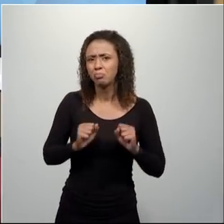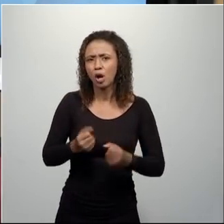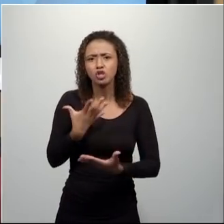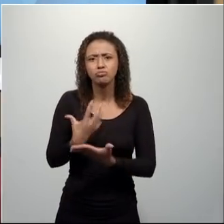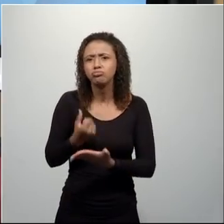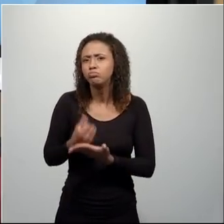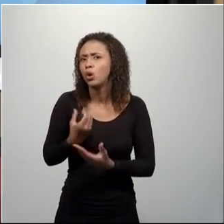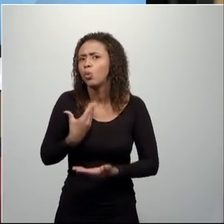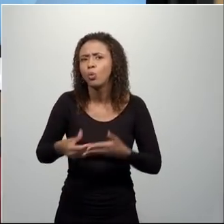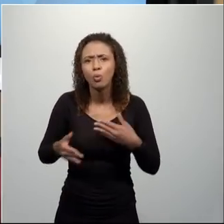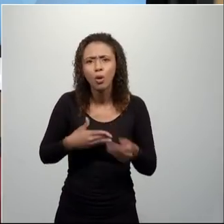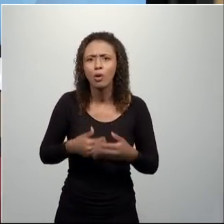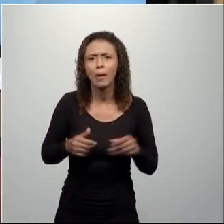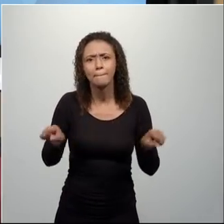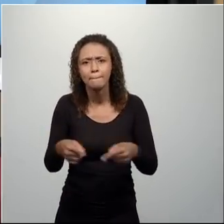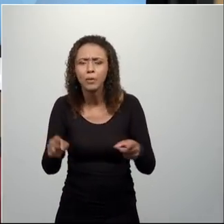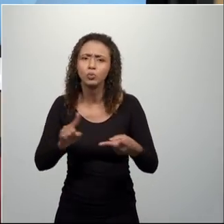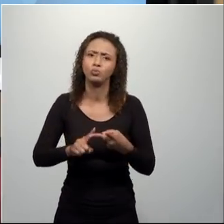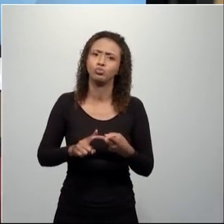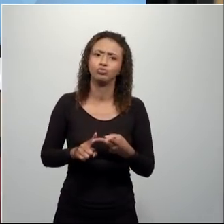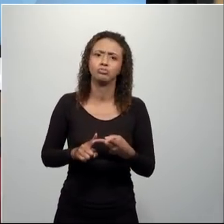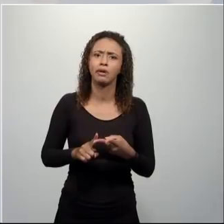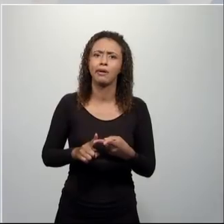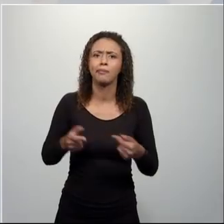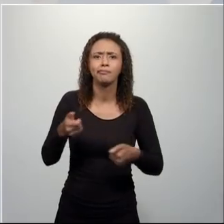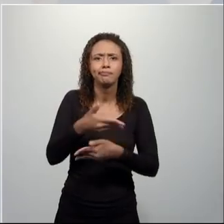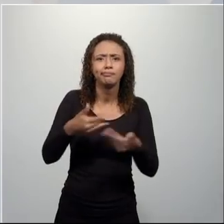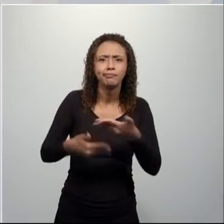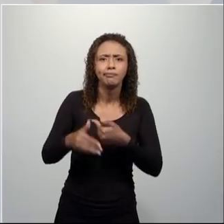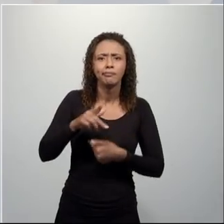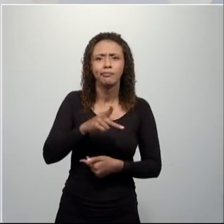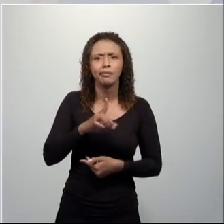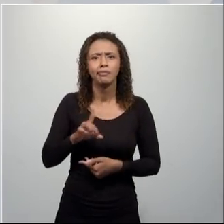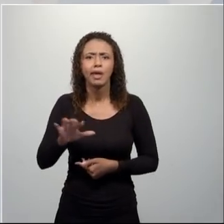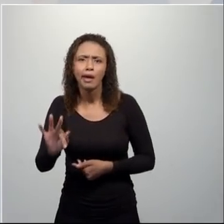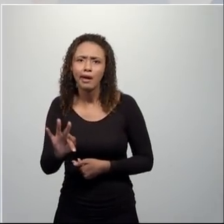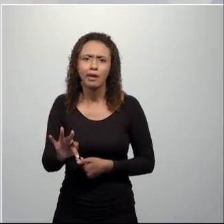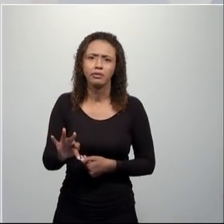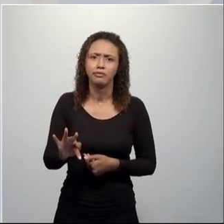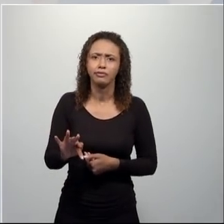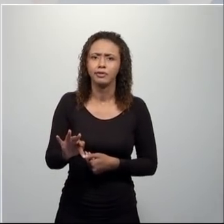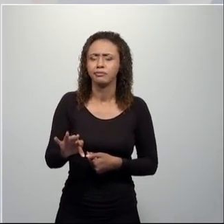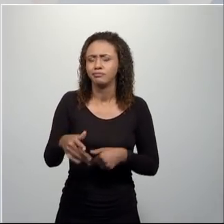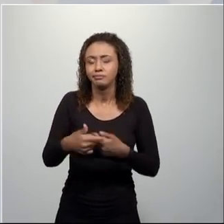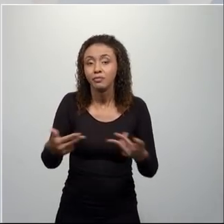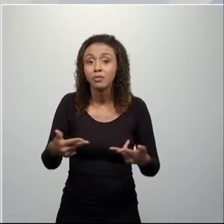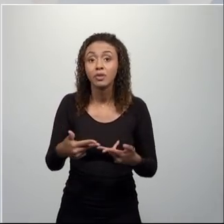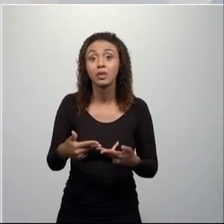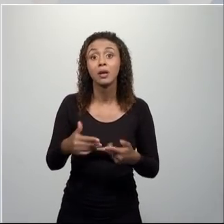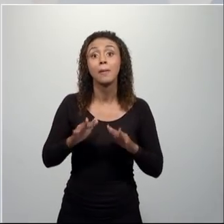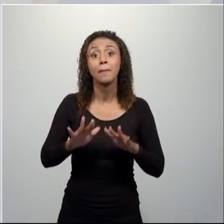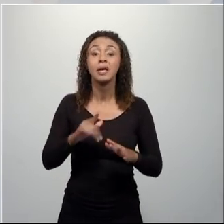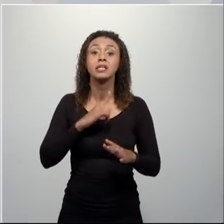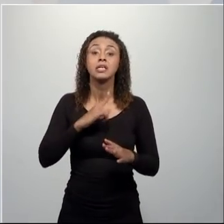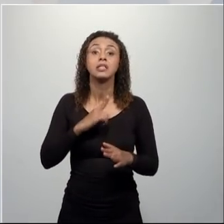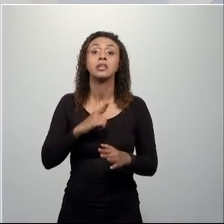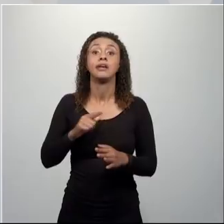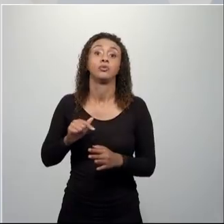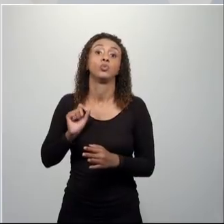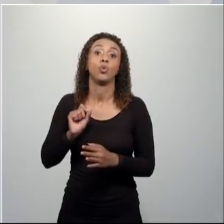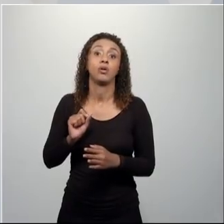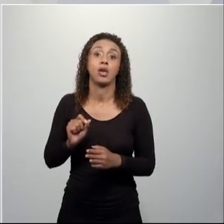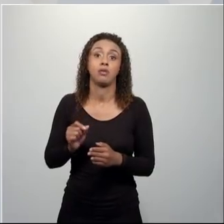documento pdf seja lá o que for o funcionamento dele costuma ter se separado em duas partes primeiro